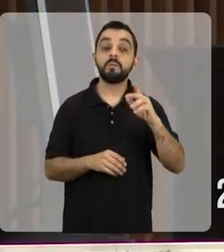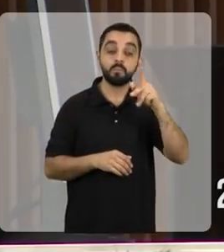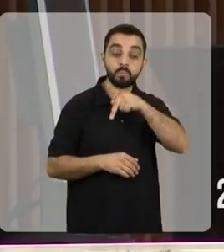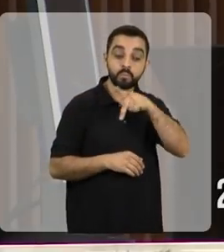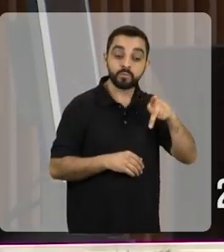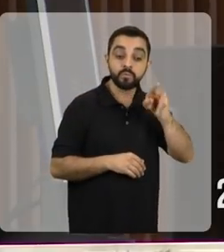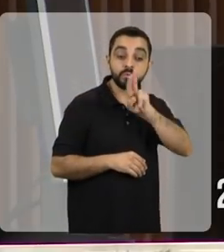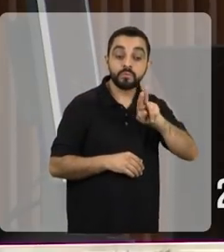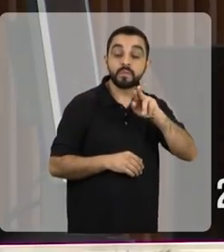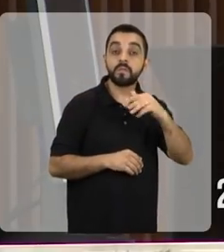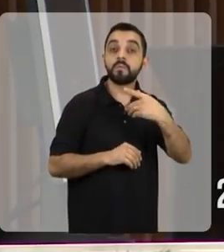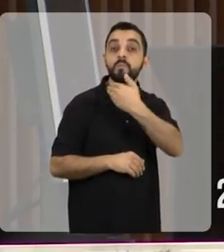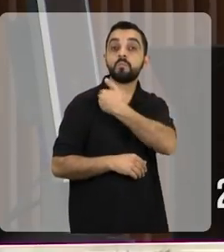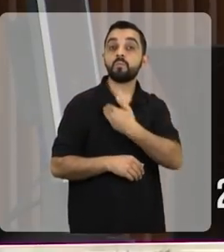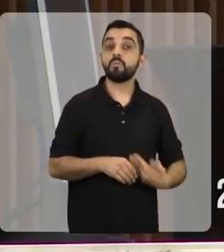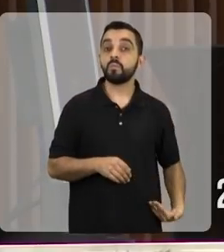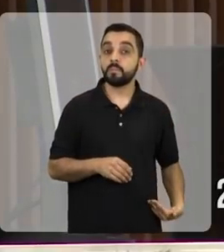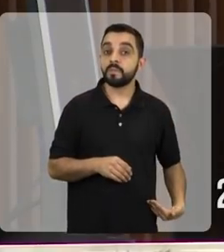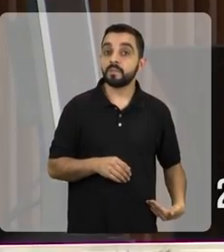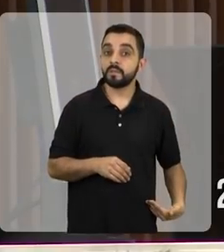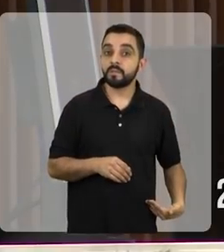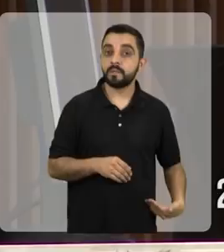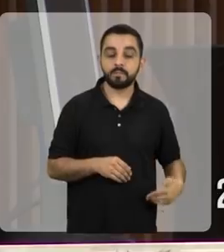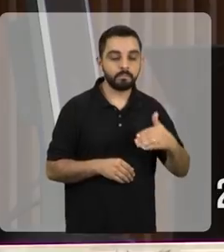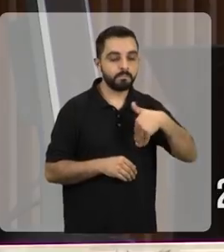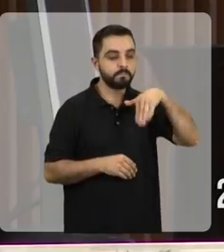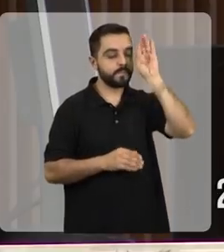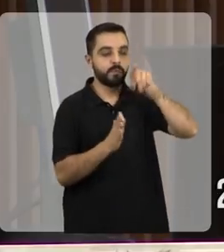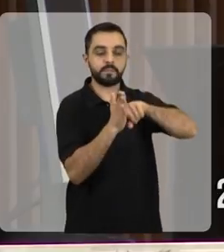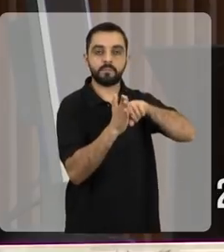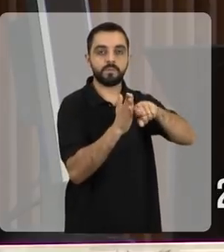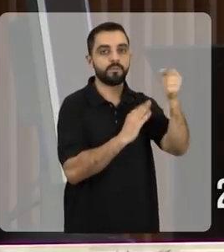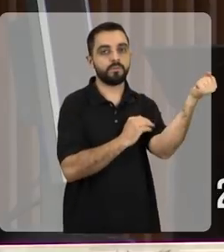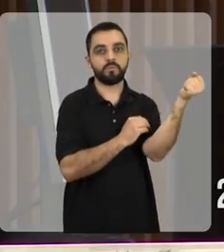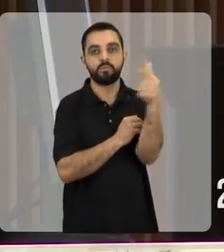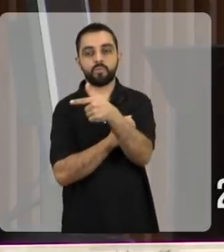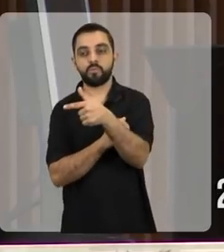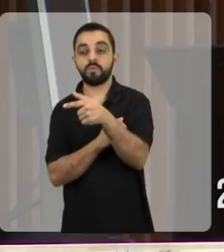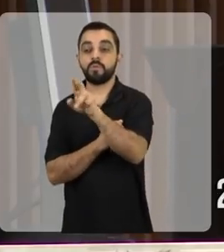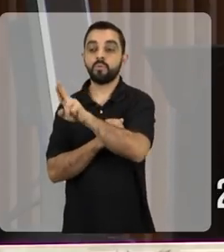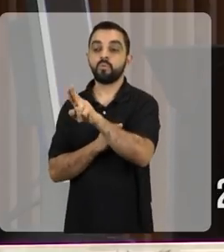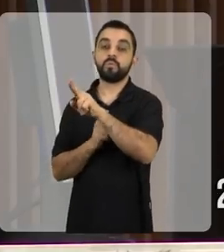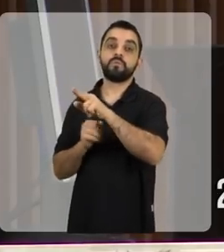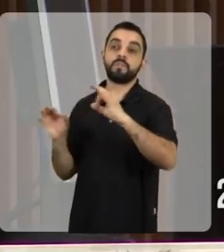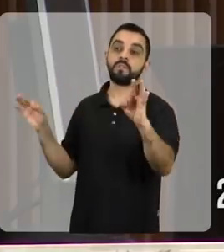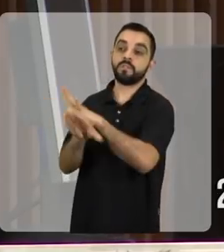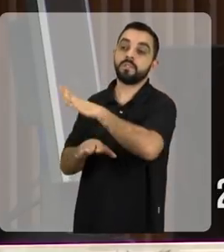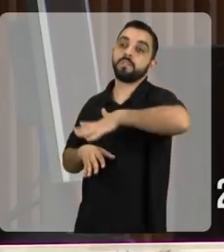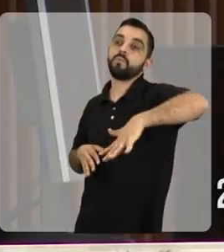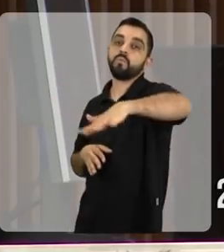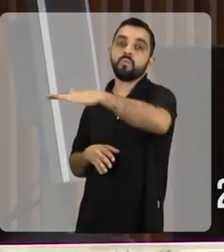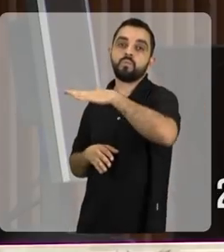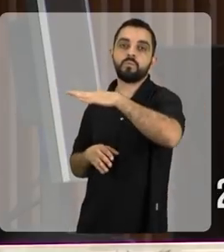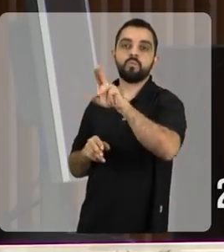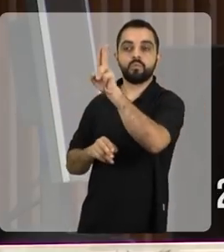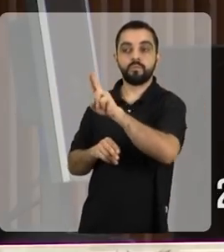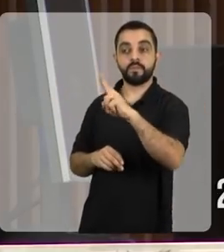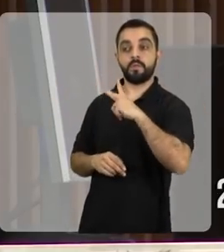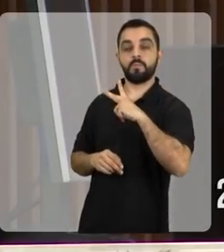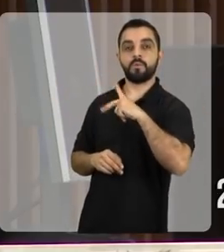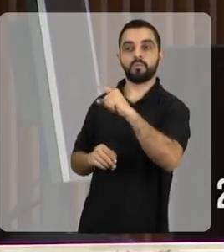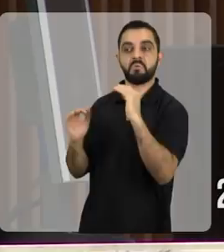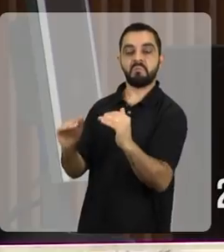tem mais produção científica de que praticamente toda a universidade mackenzie universidade privada respeitada